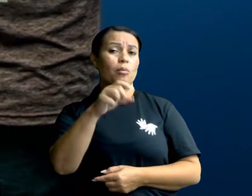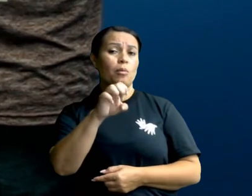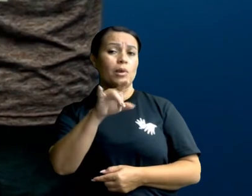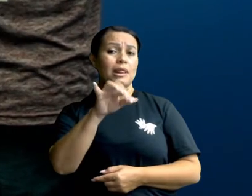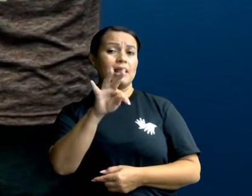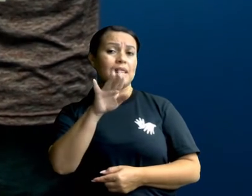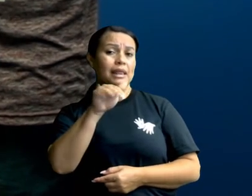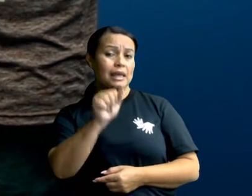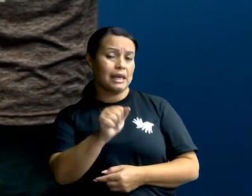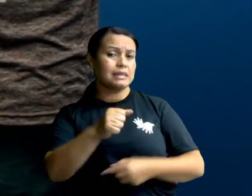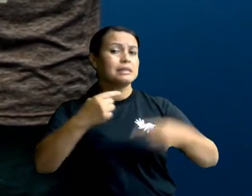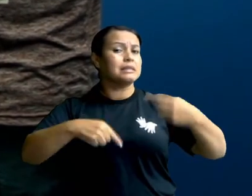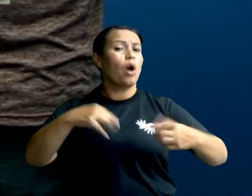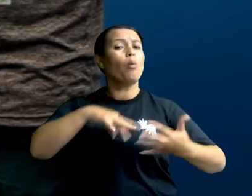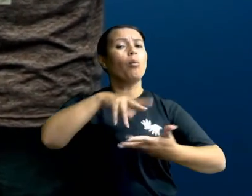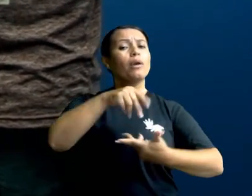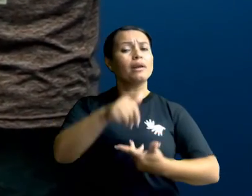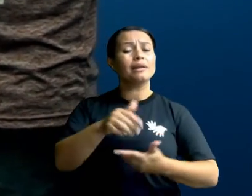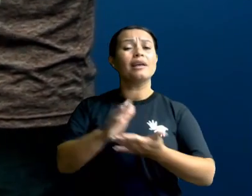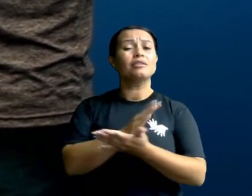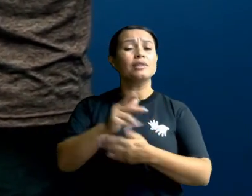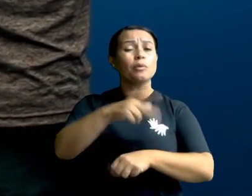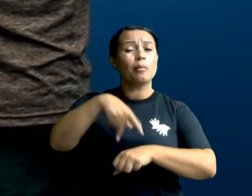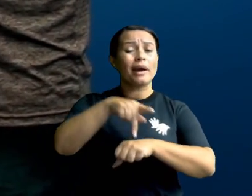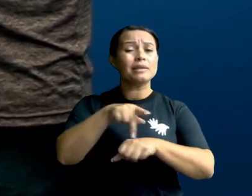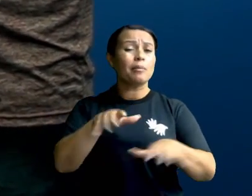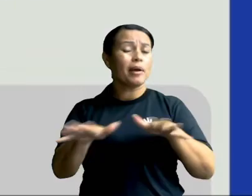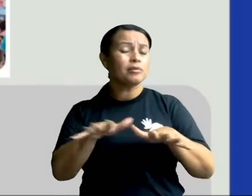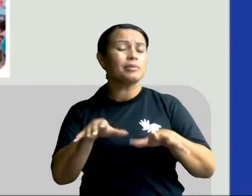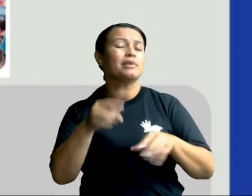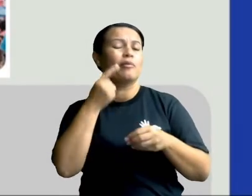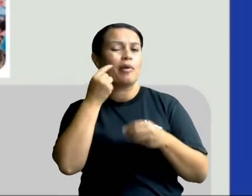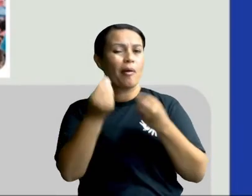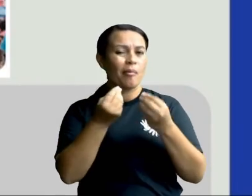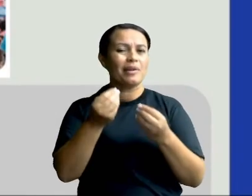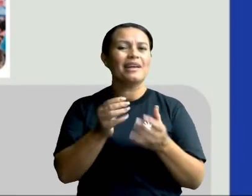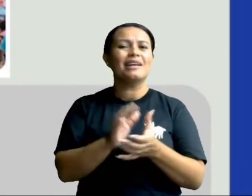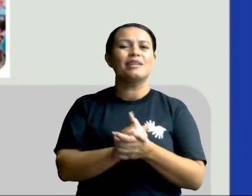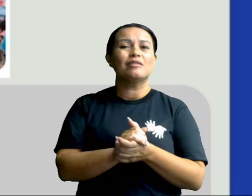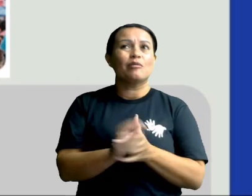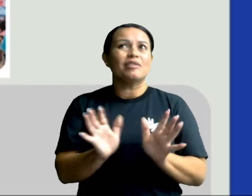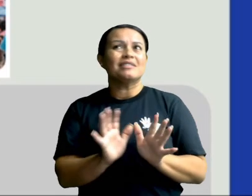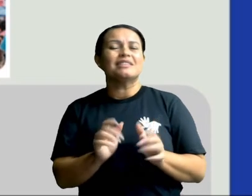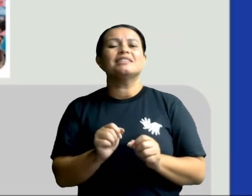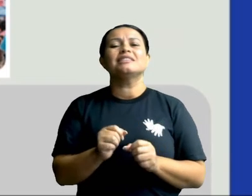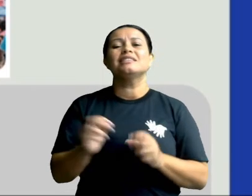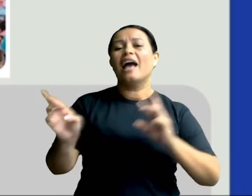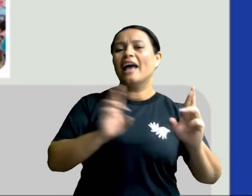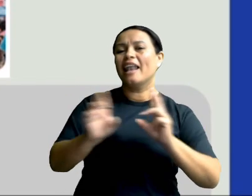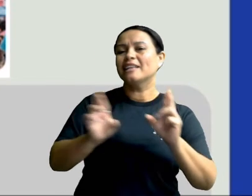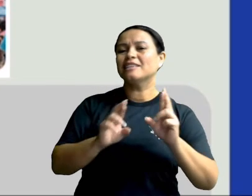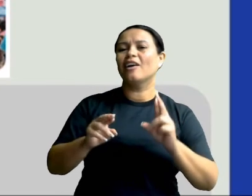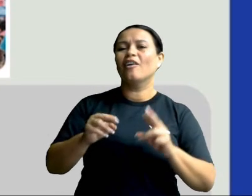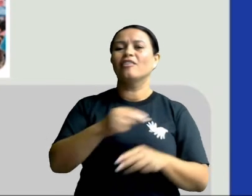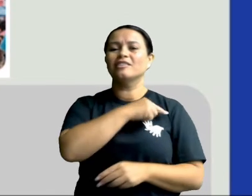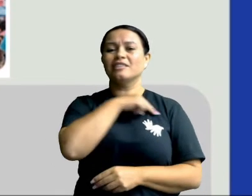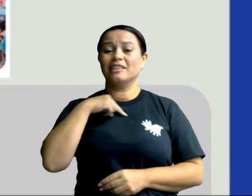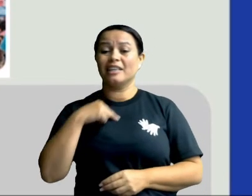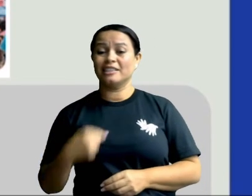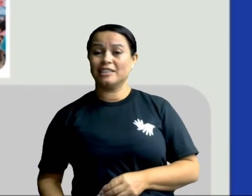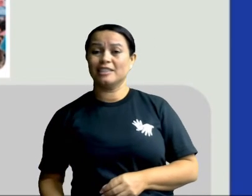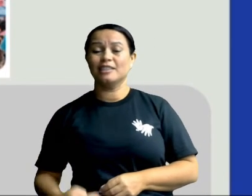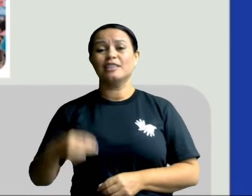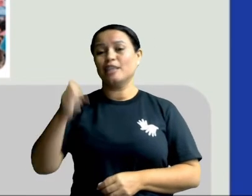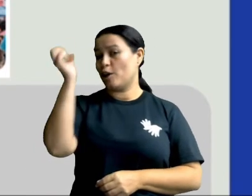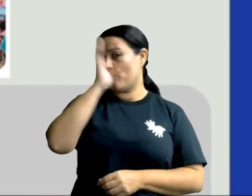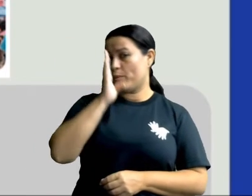assim sempre meio estremecidas, certo? E a relação da China com o Brasil? Como eu disse, a